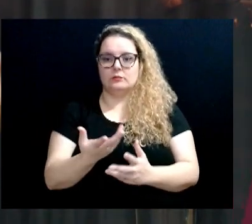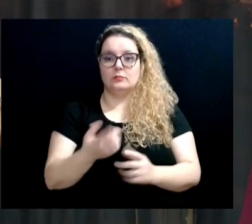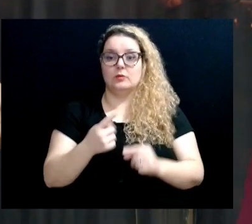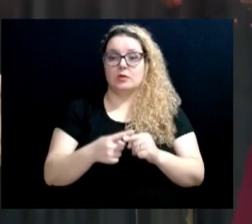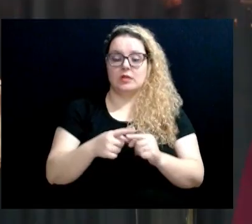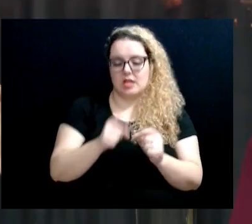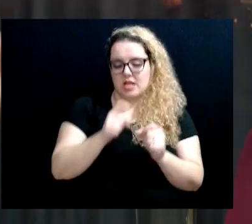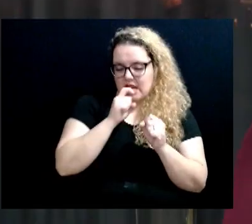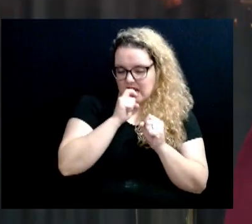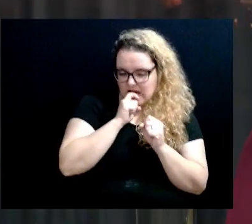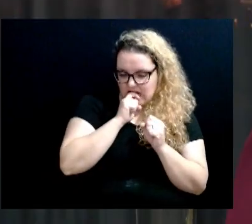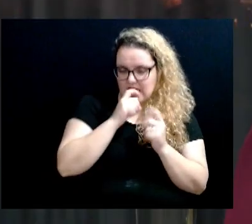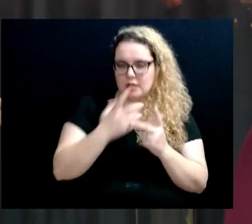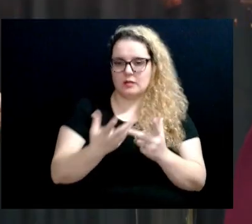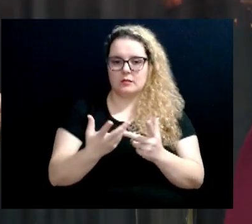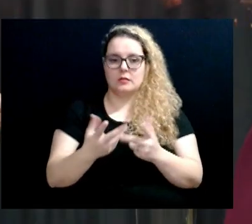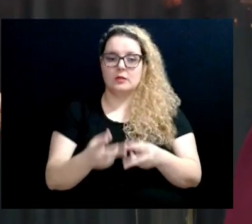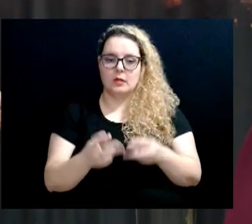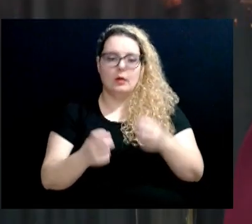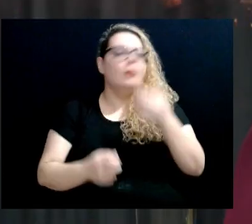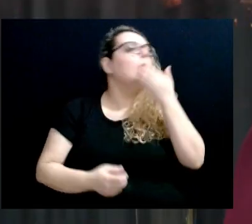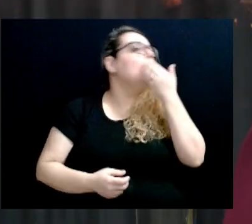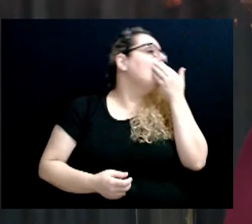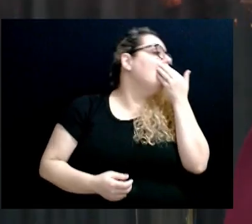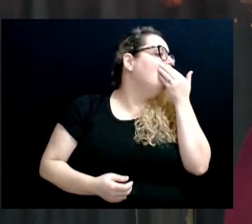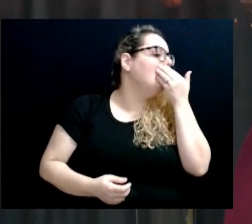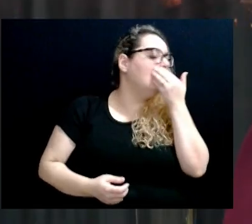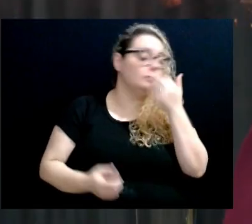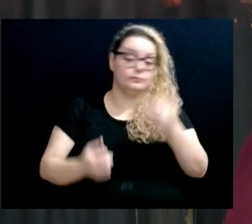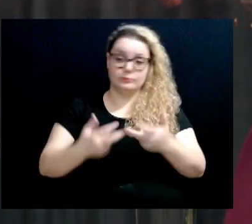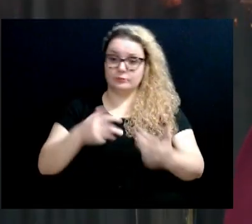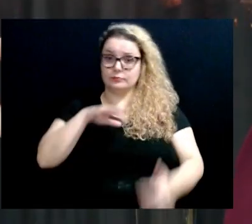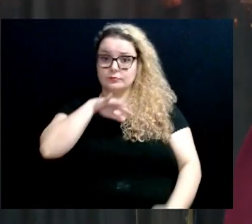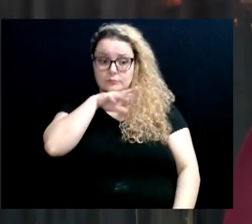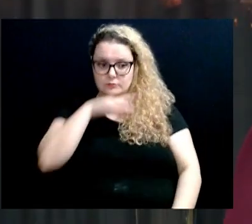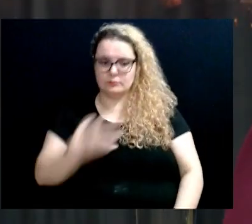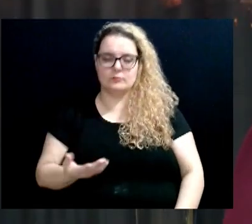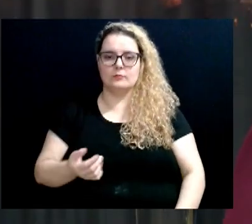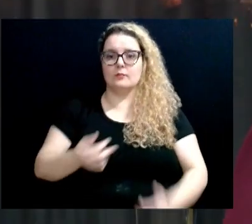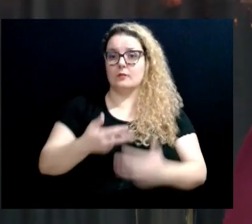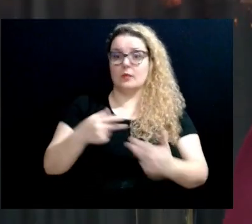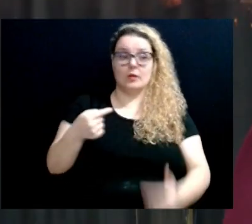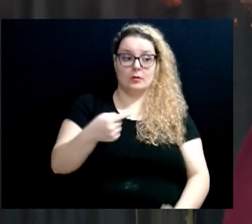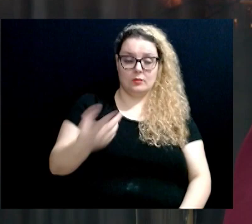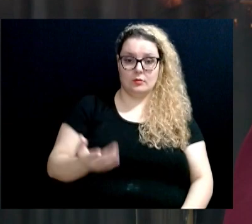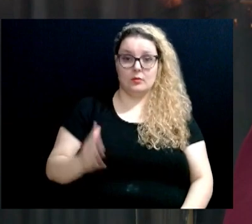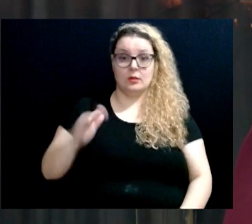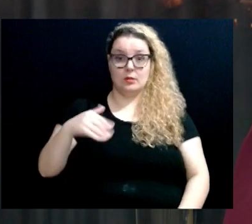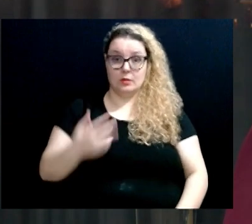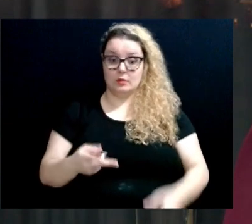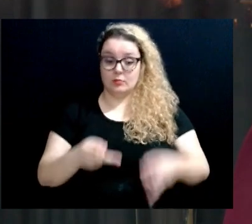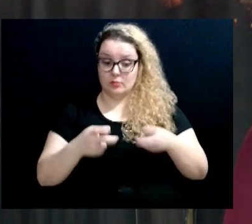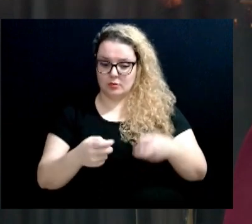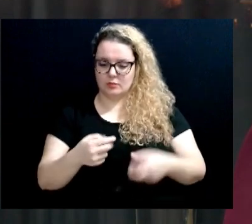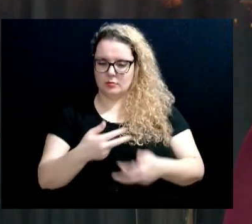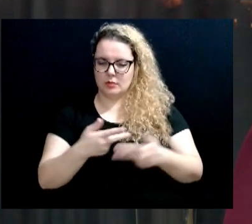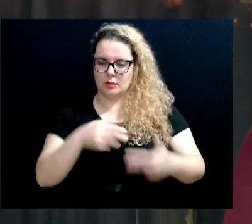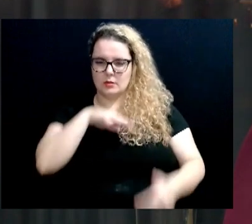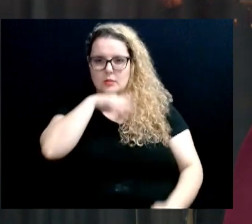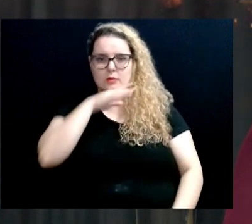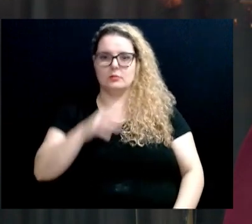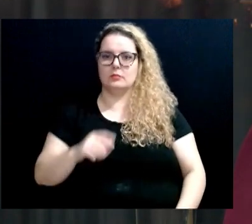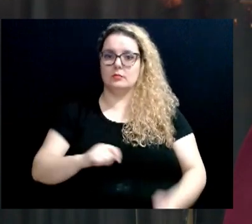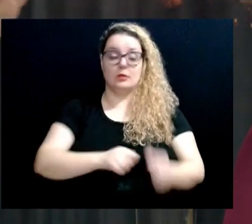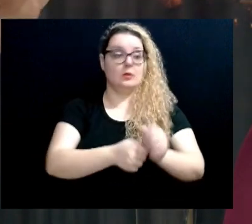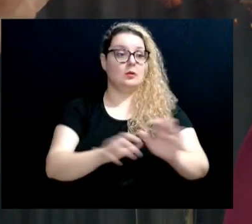é vista, né, como algo ruim. Sim. Como algo negativo. Então, como é visto como algo negativo, a gente já bloqueia. Não, eu não